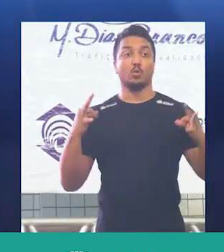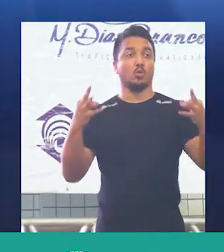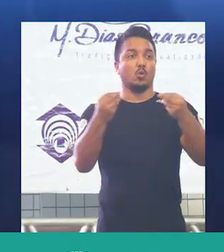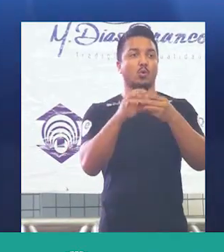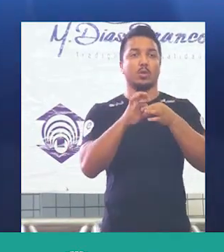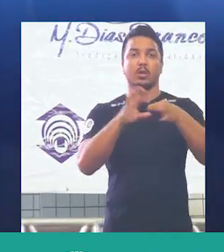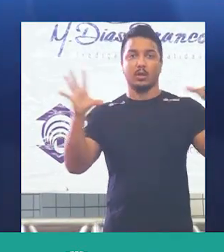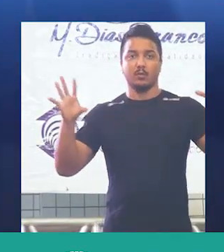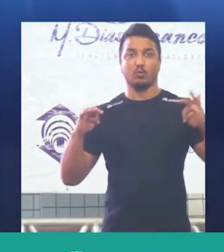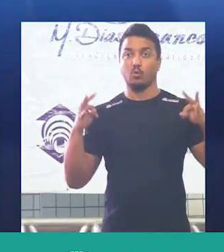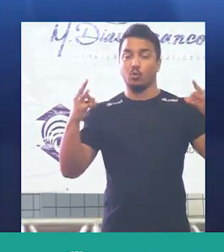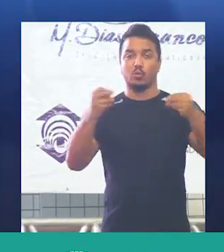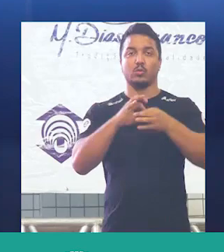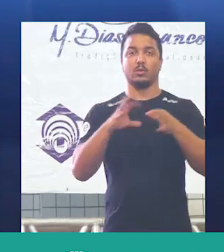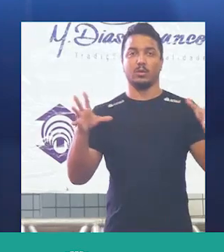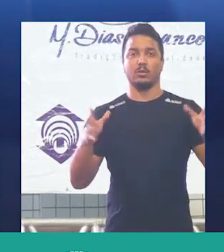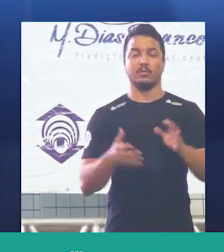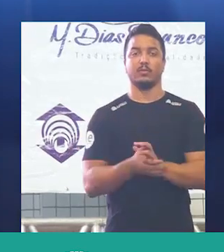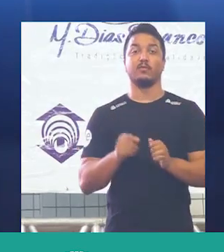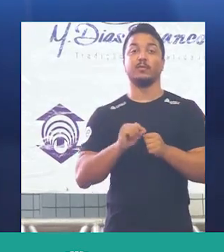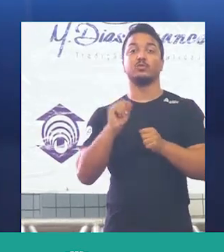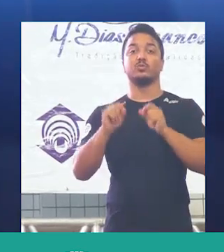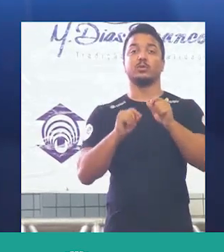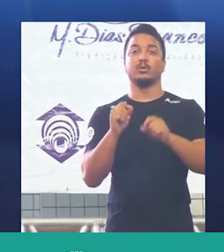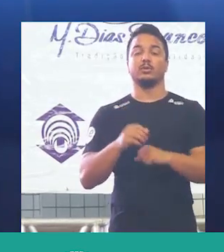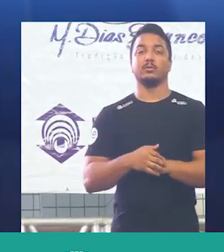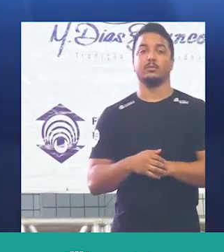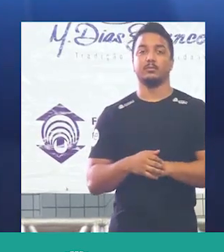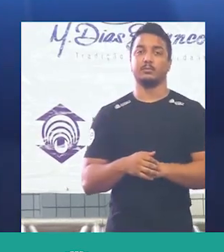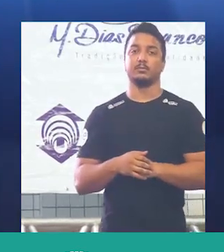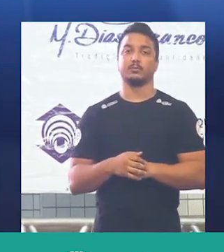todos livres. Livre para fazer o quê?